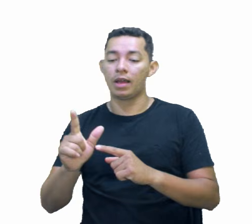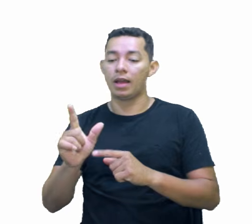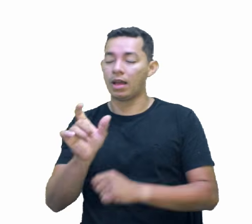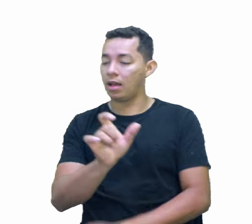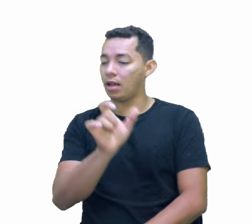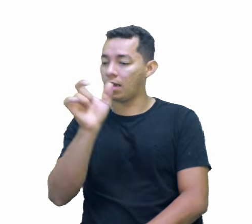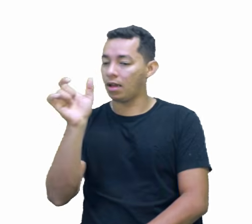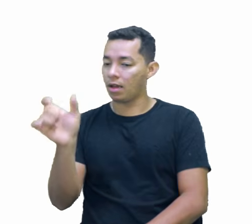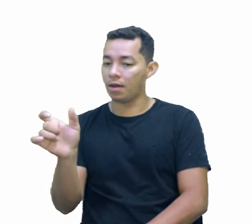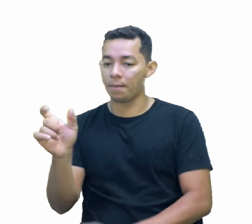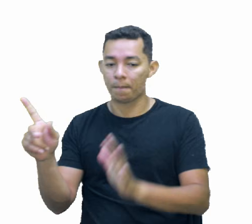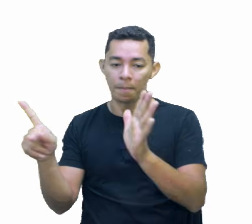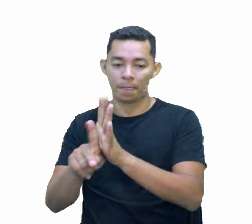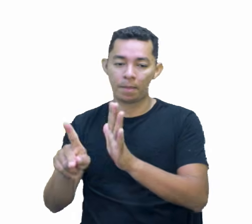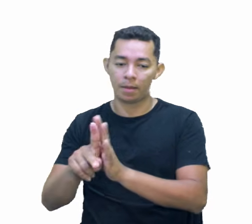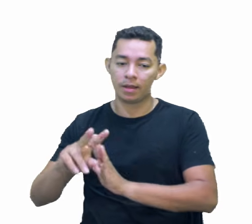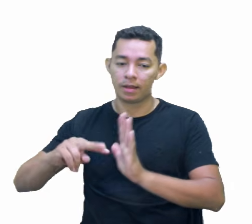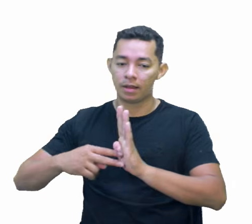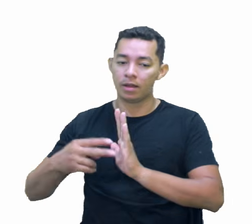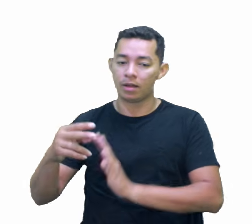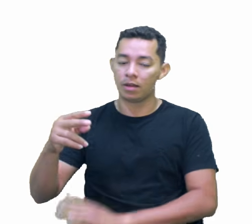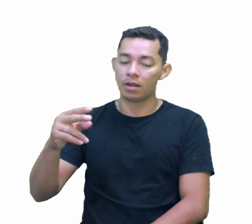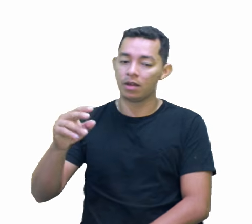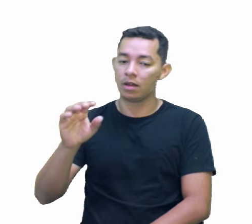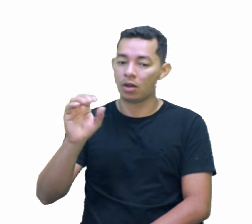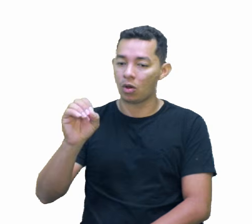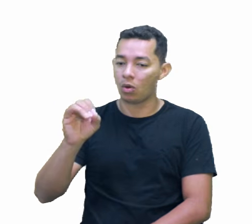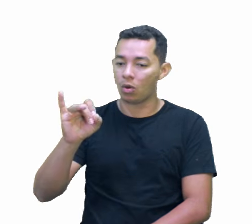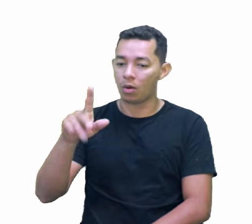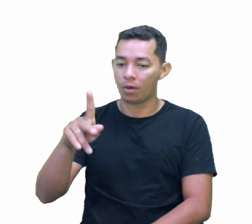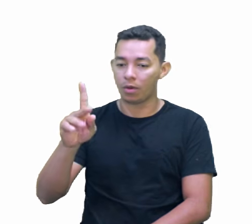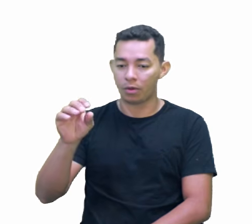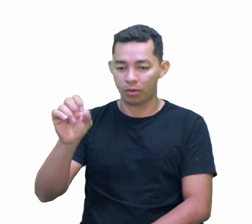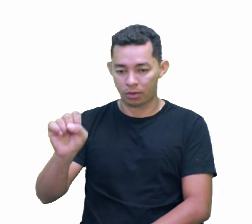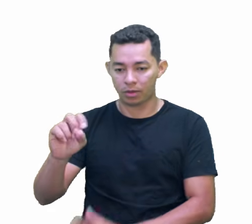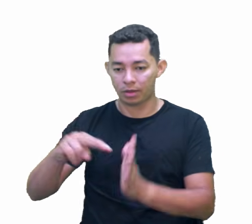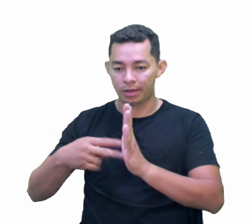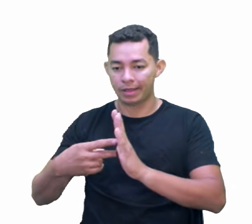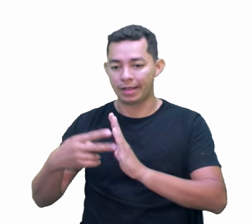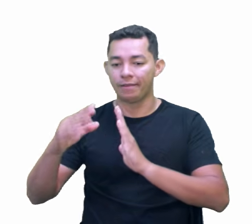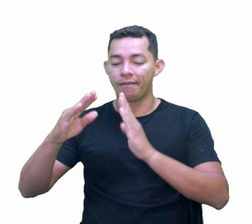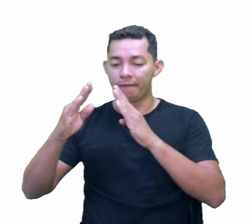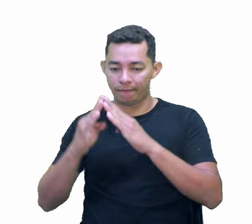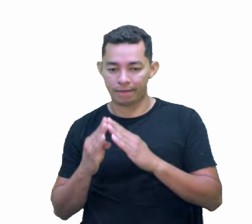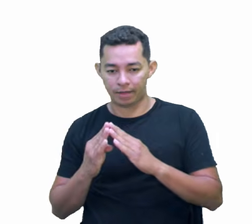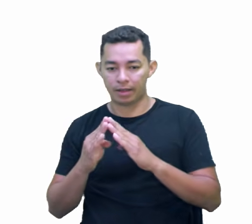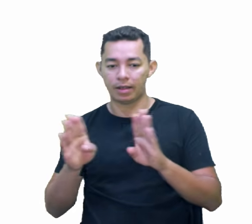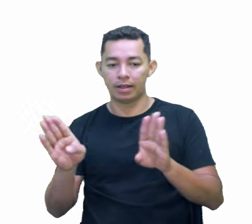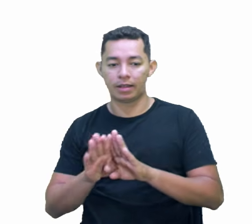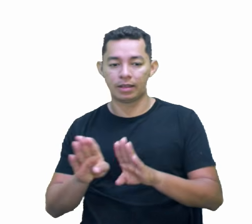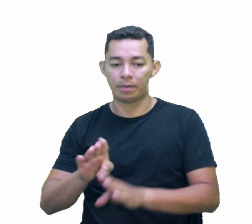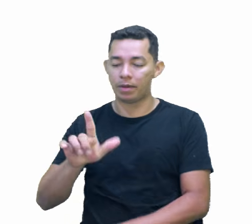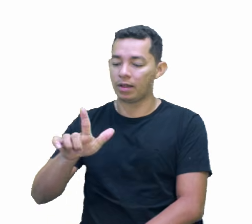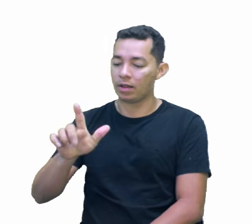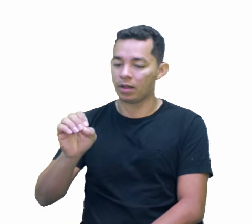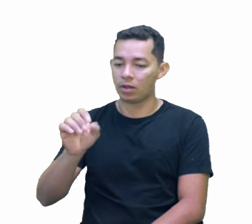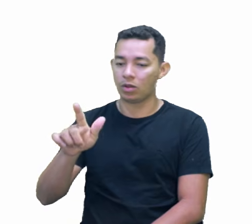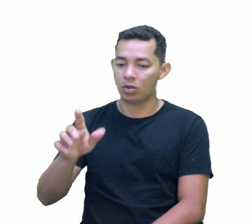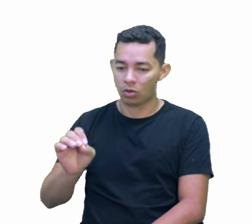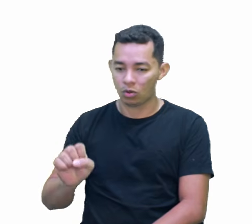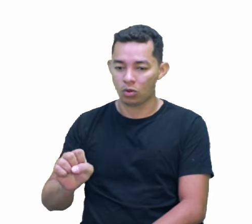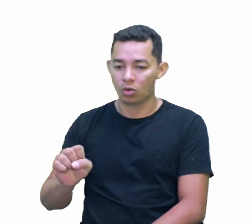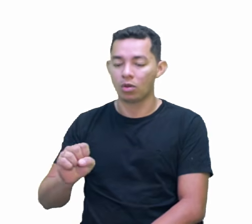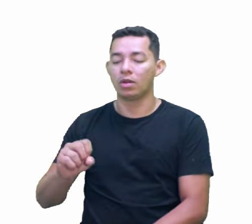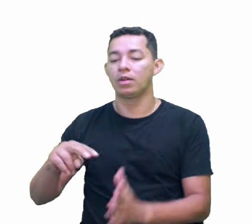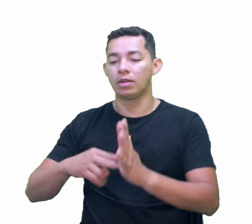partícula chamada oikos, né, que significa casa, e logos, que significa estudo. Logo, de